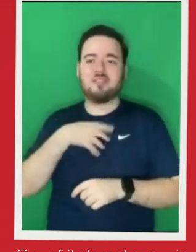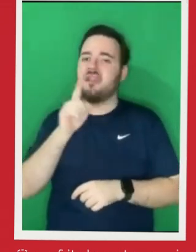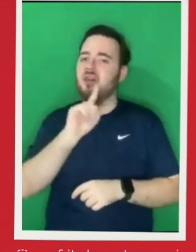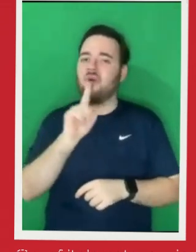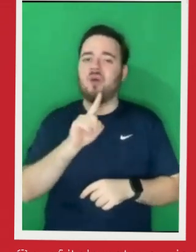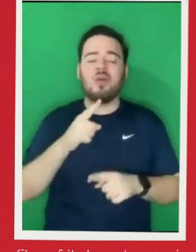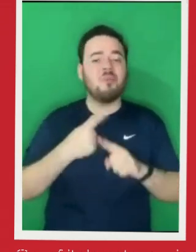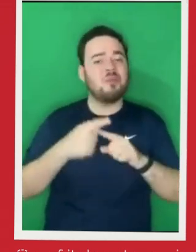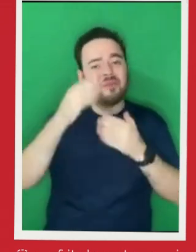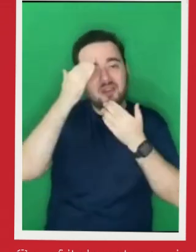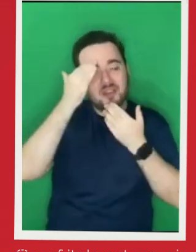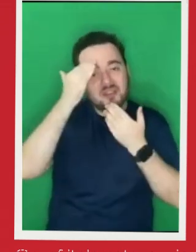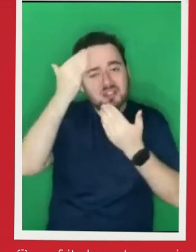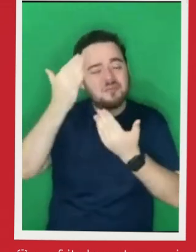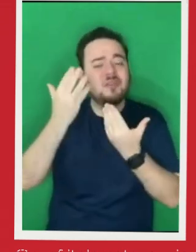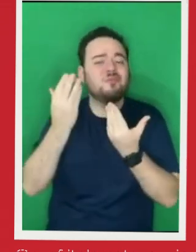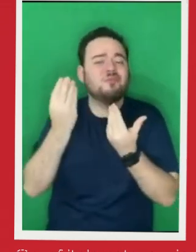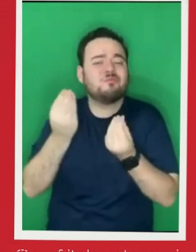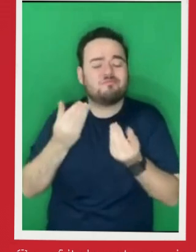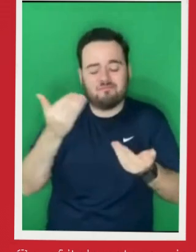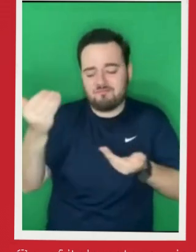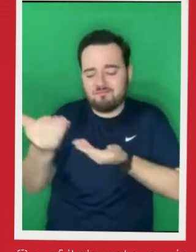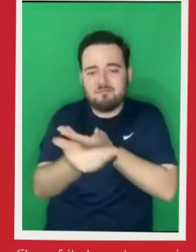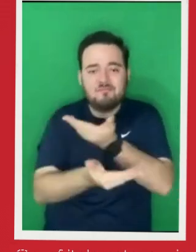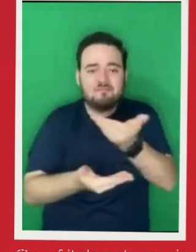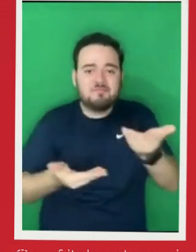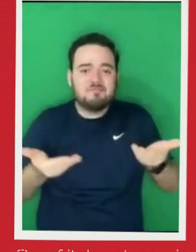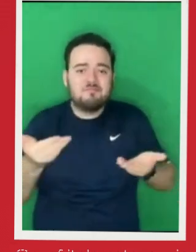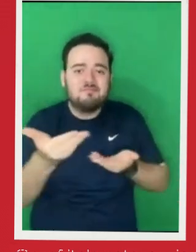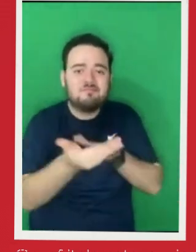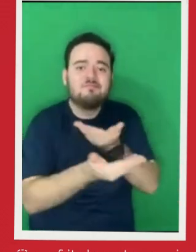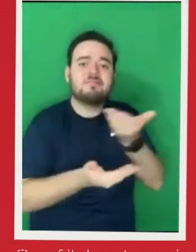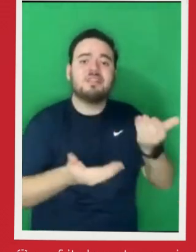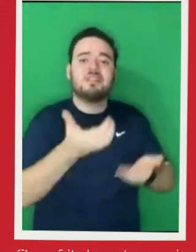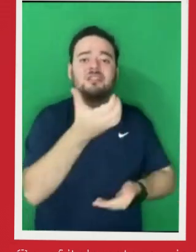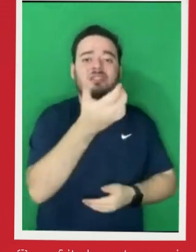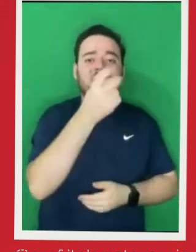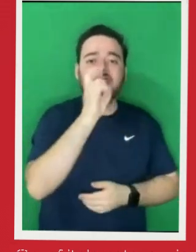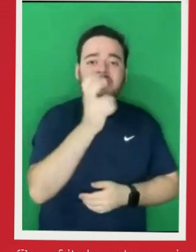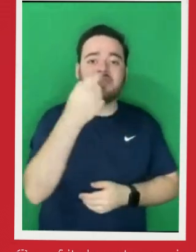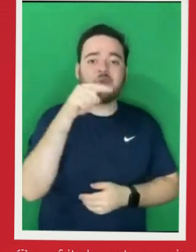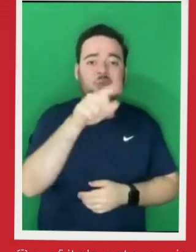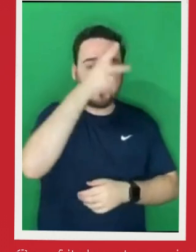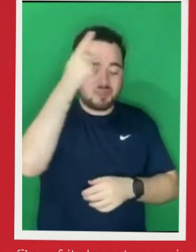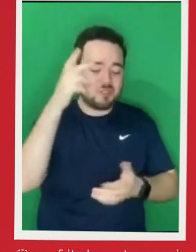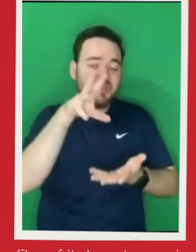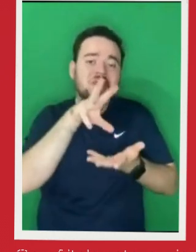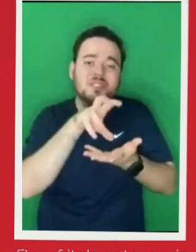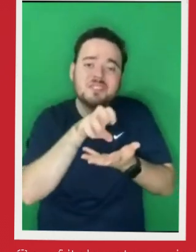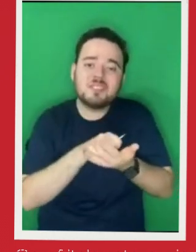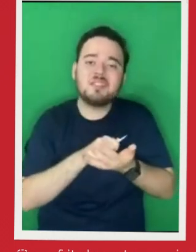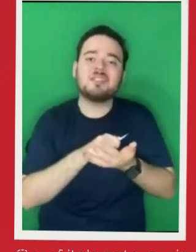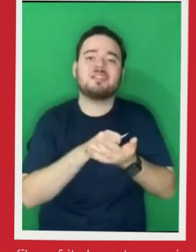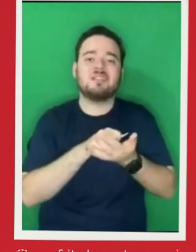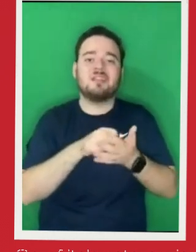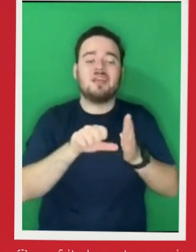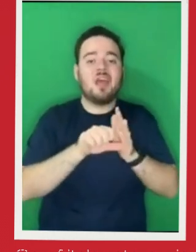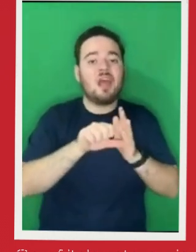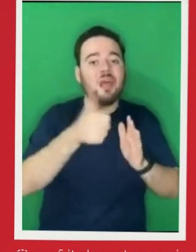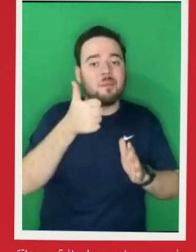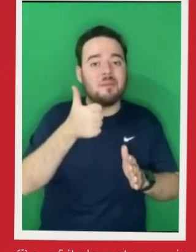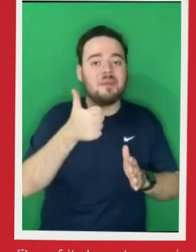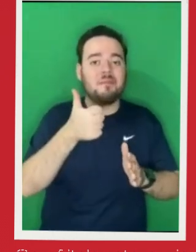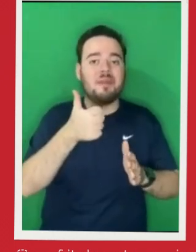que o agradecimento é mútuo, porque isso aqui só existe porque tem 700 pessoas aqui, porque tem 5.000 pessoas inscritas, porque a primeira aula